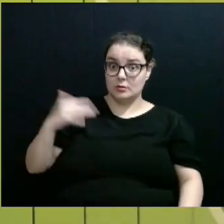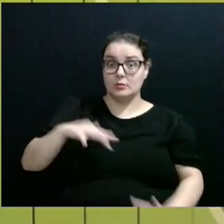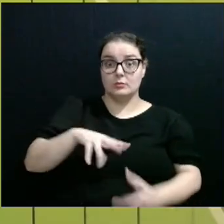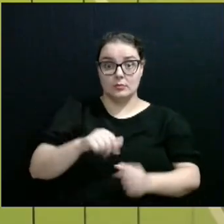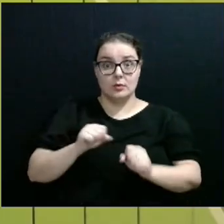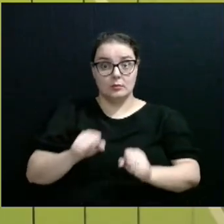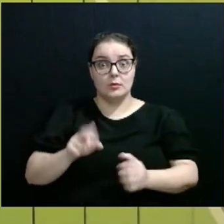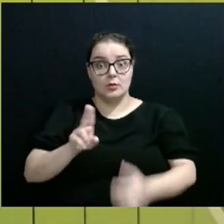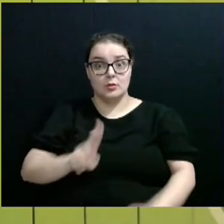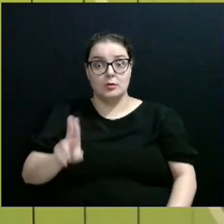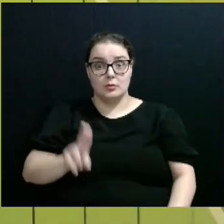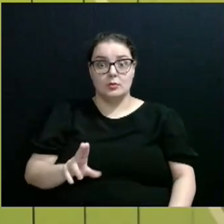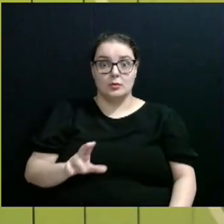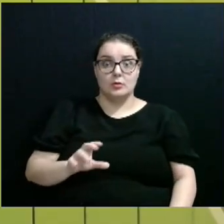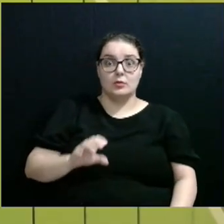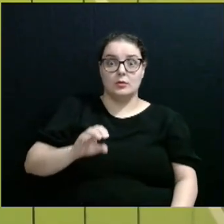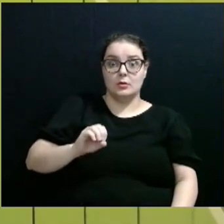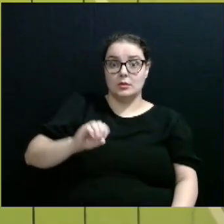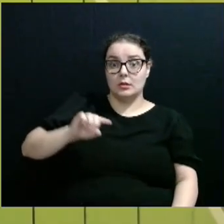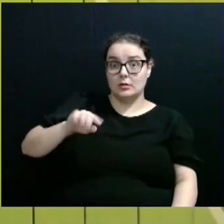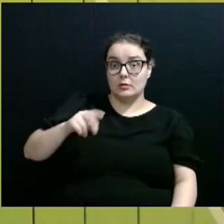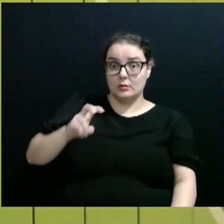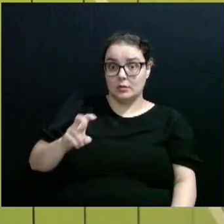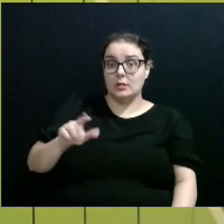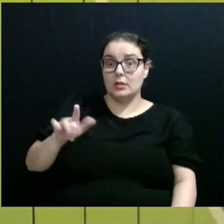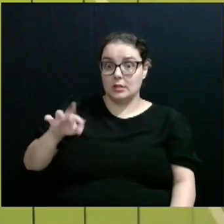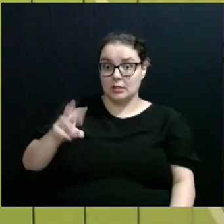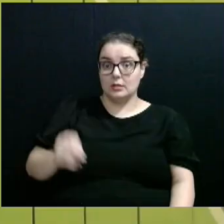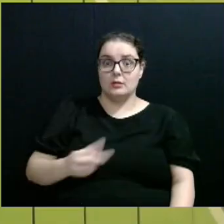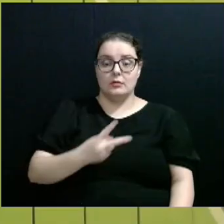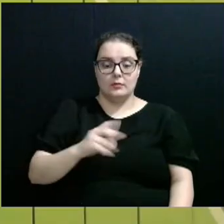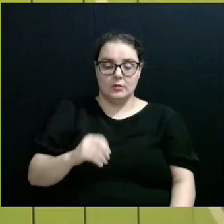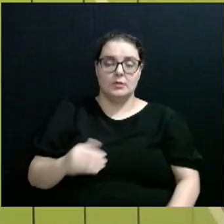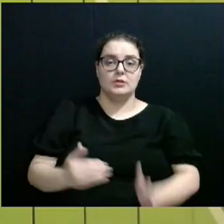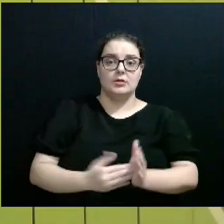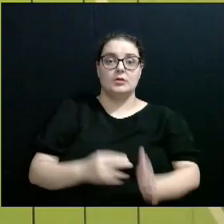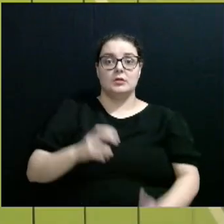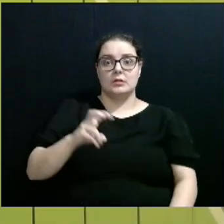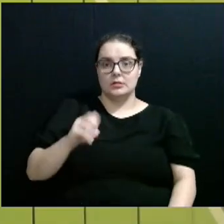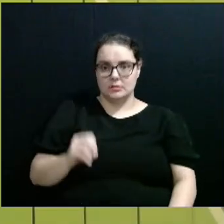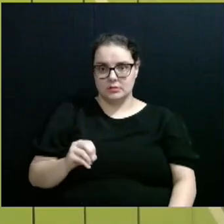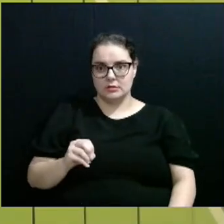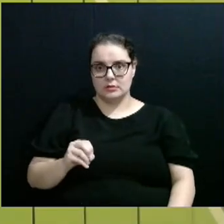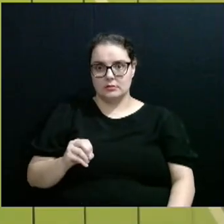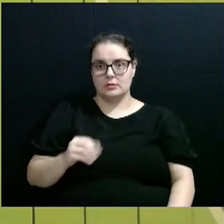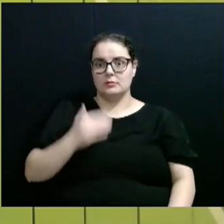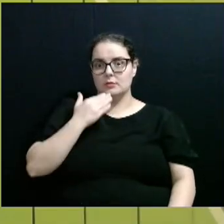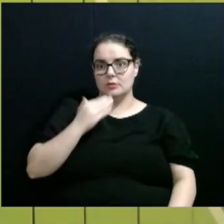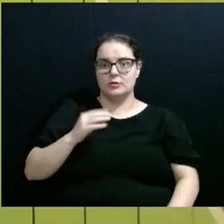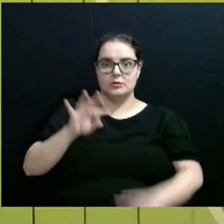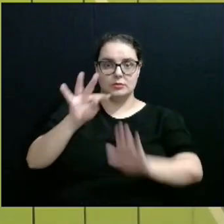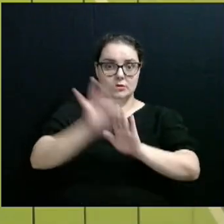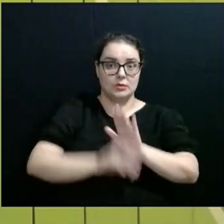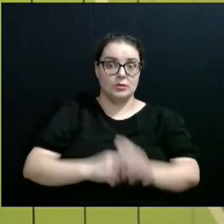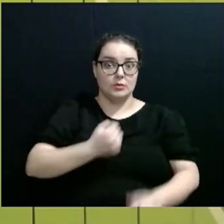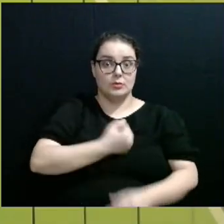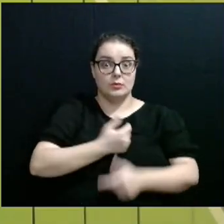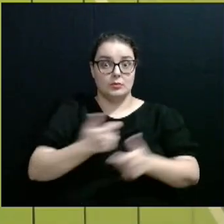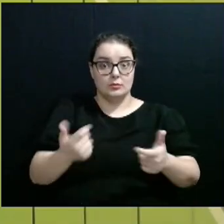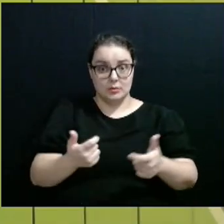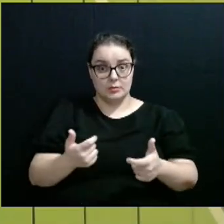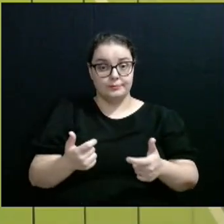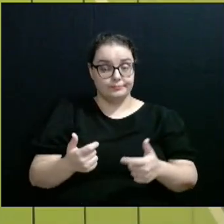até meio litro de água a cada 20 a 50 comandos de texto, número que aumenta